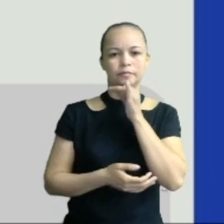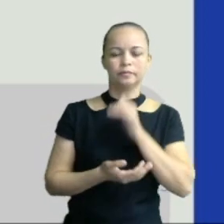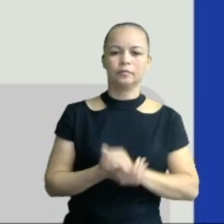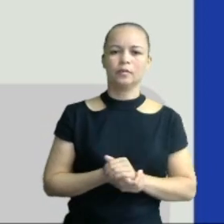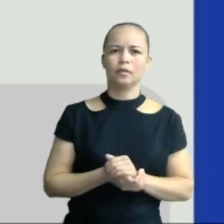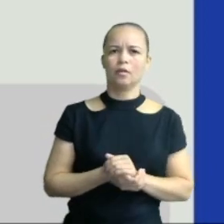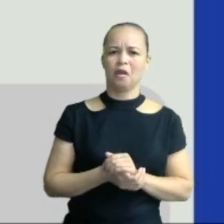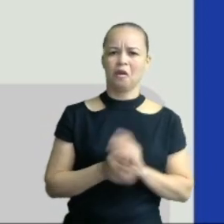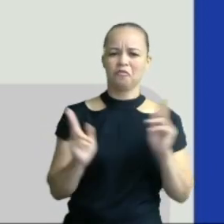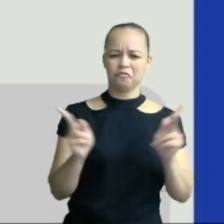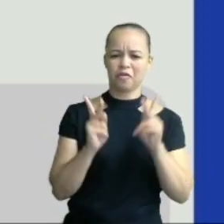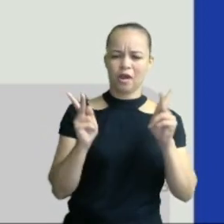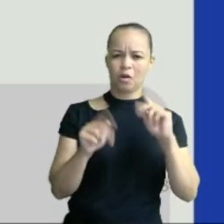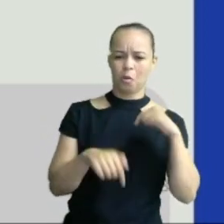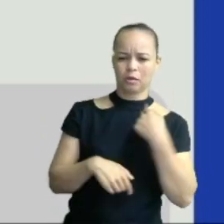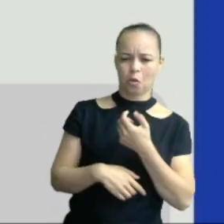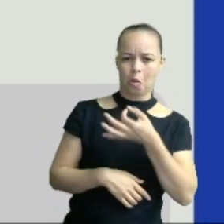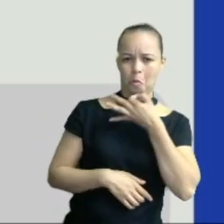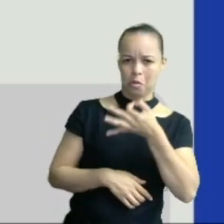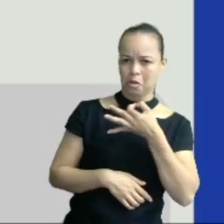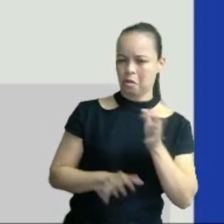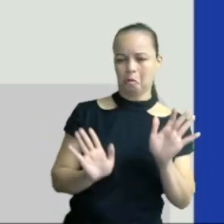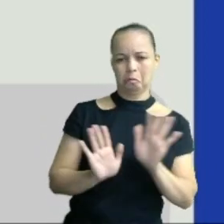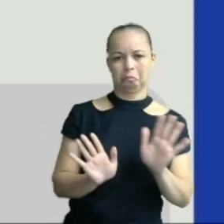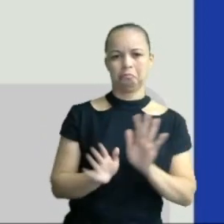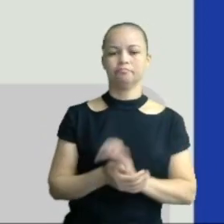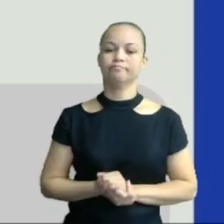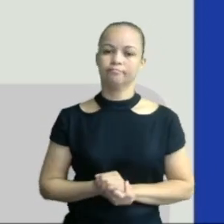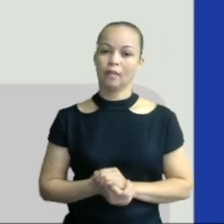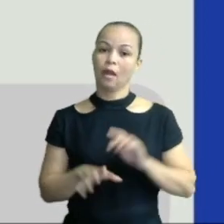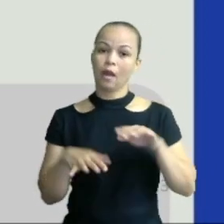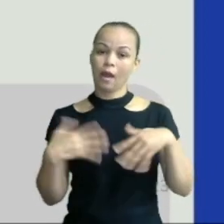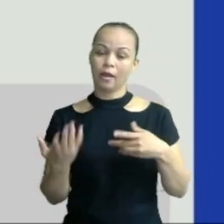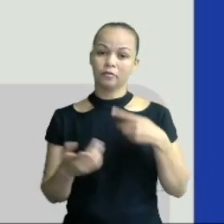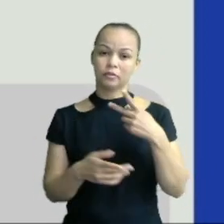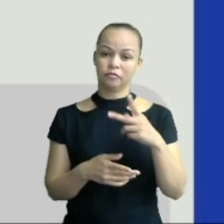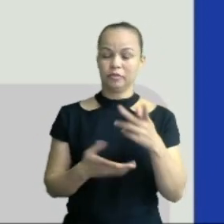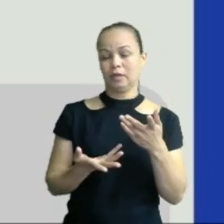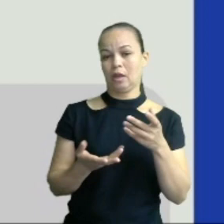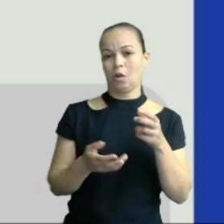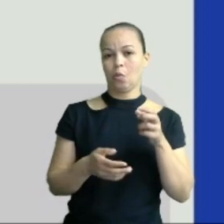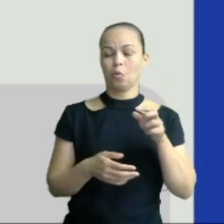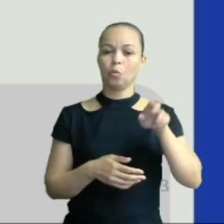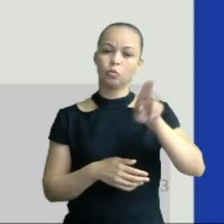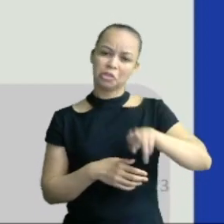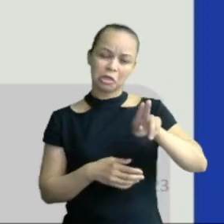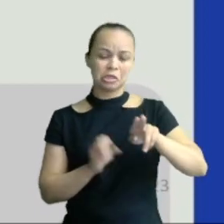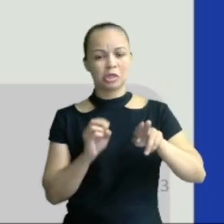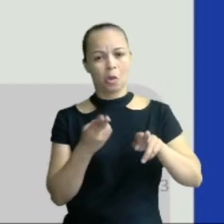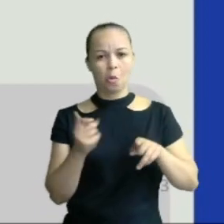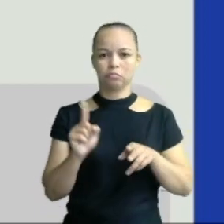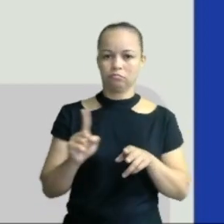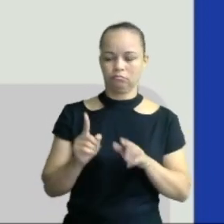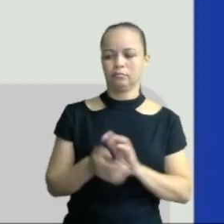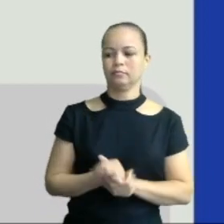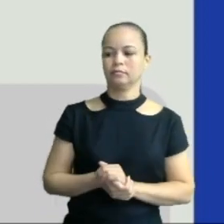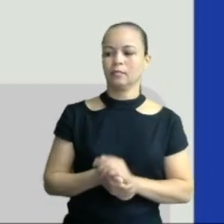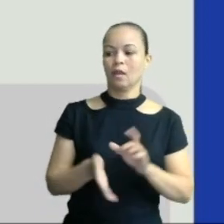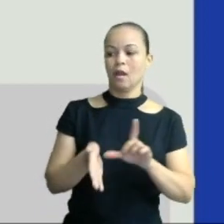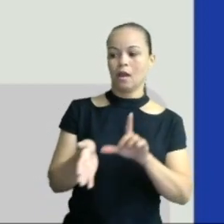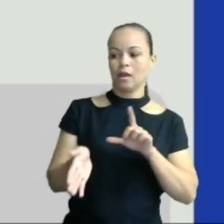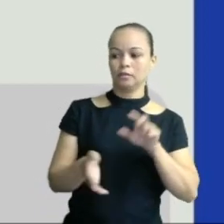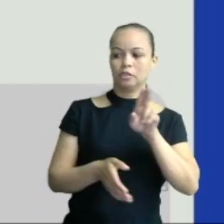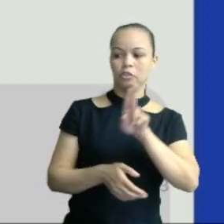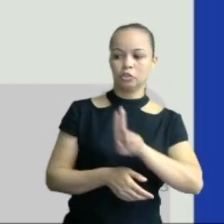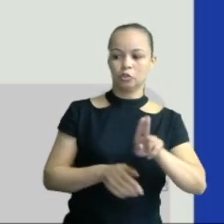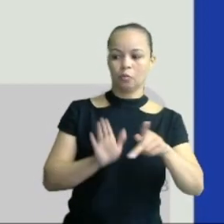não dão valor à nossa opinião. Aí você fica facultativo, você utiliza ou não. Antes de nome